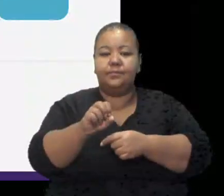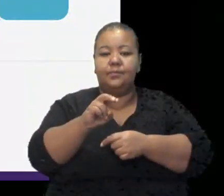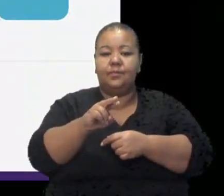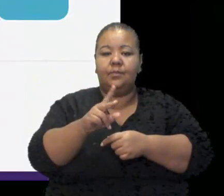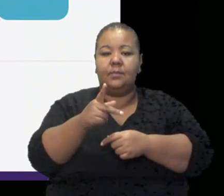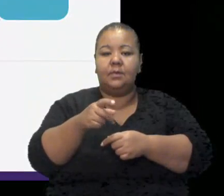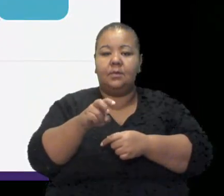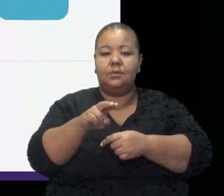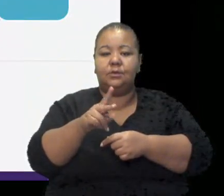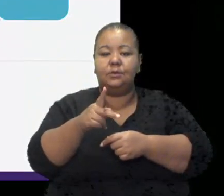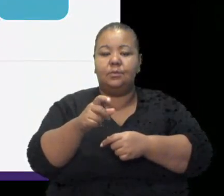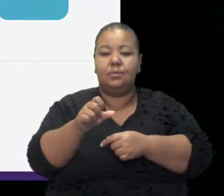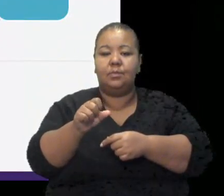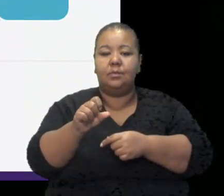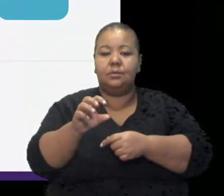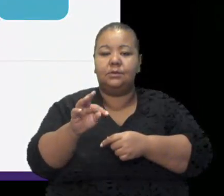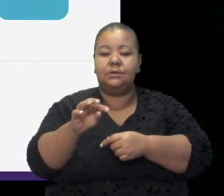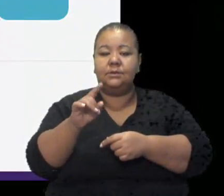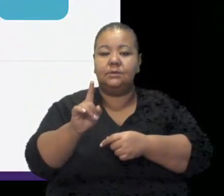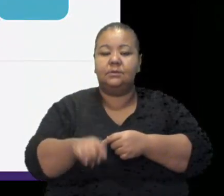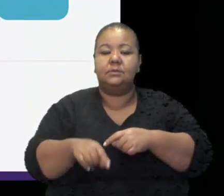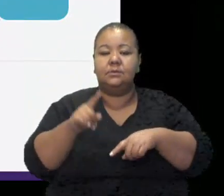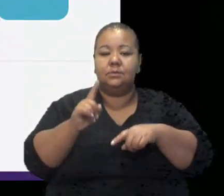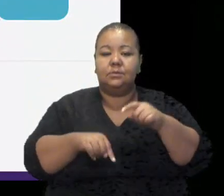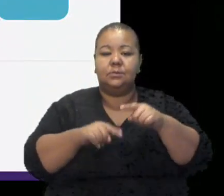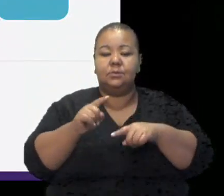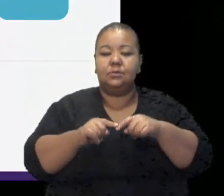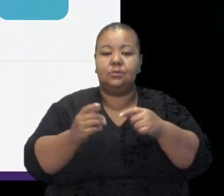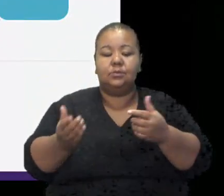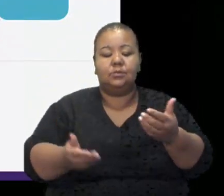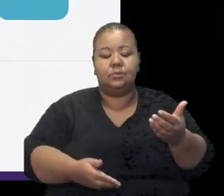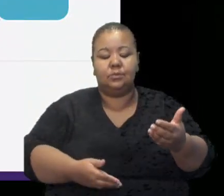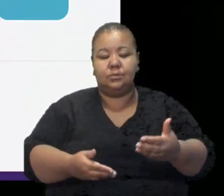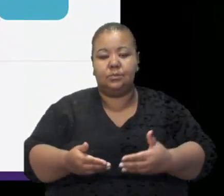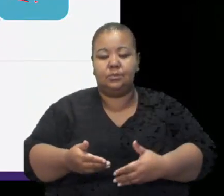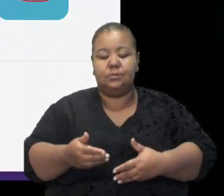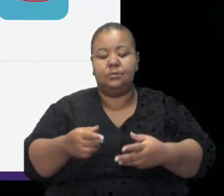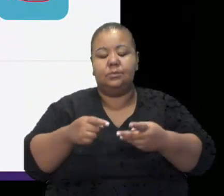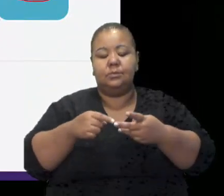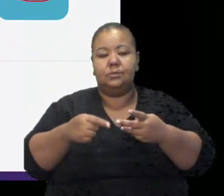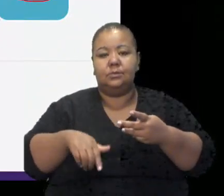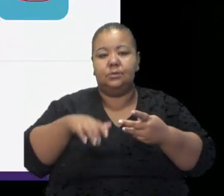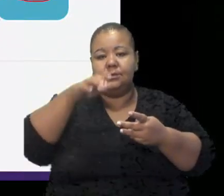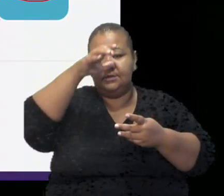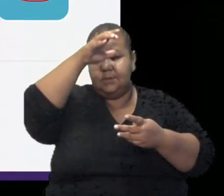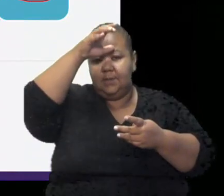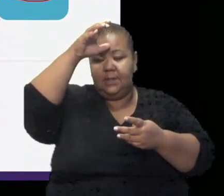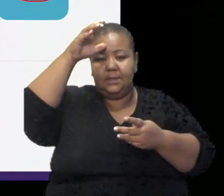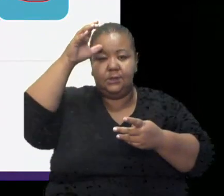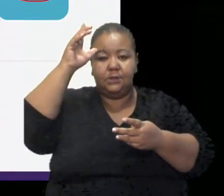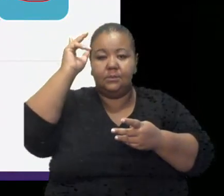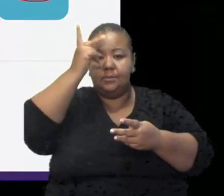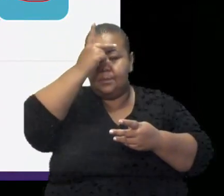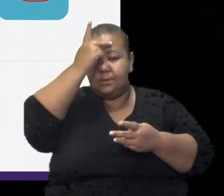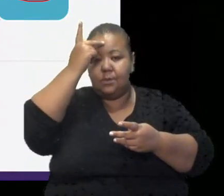são os produtos ou serviços que são resultantes do processo e o cliente é aquele cara que vai